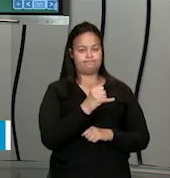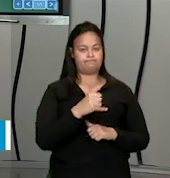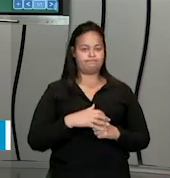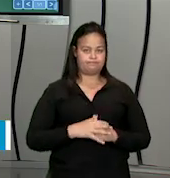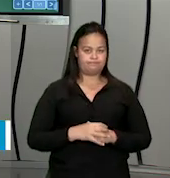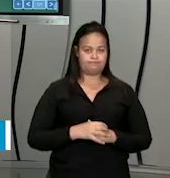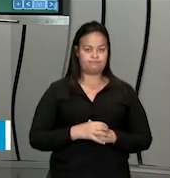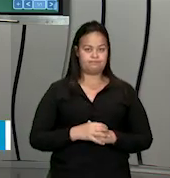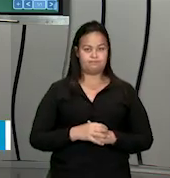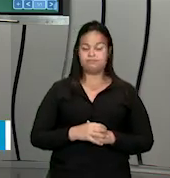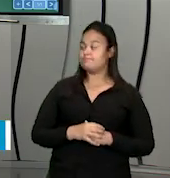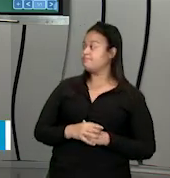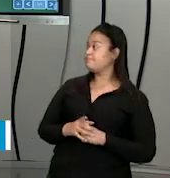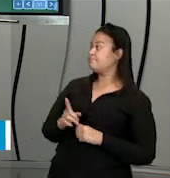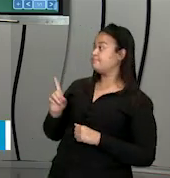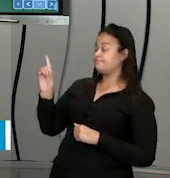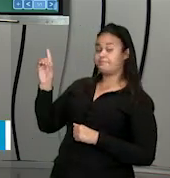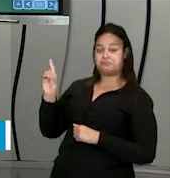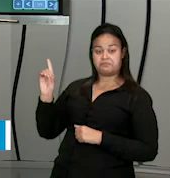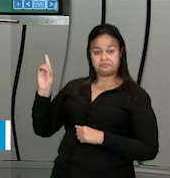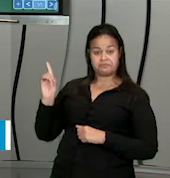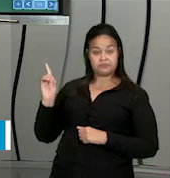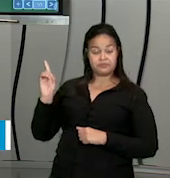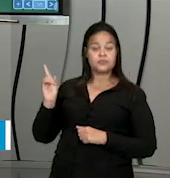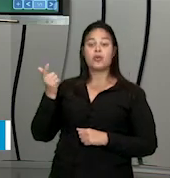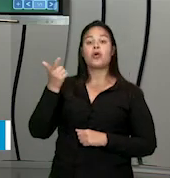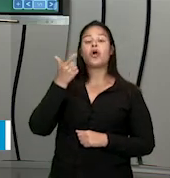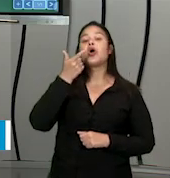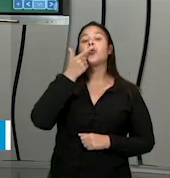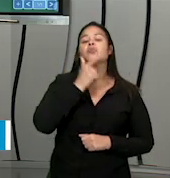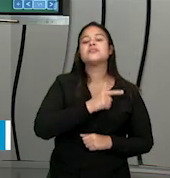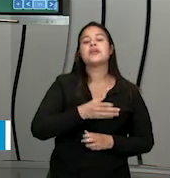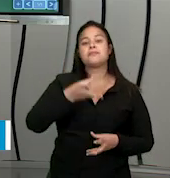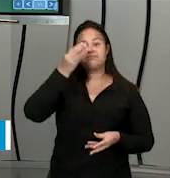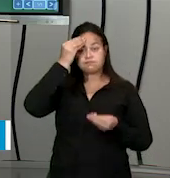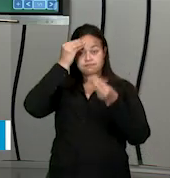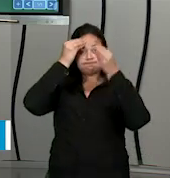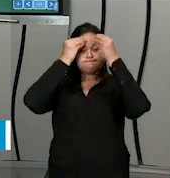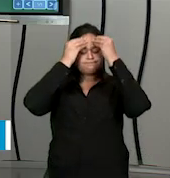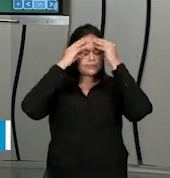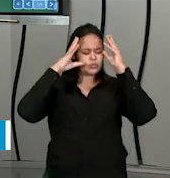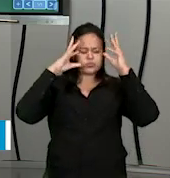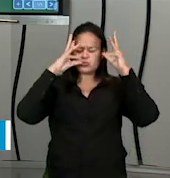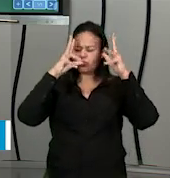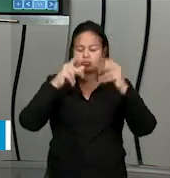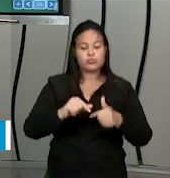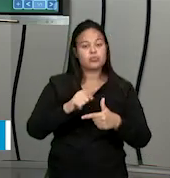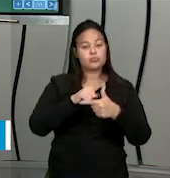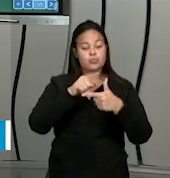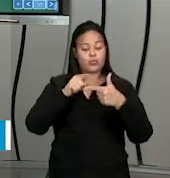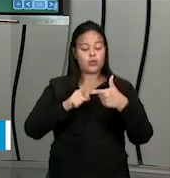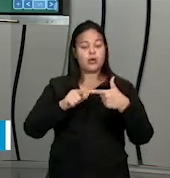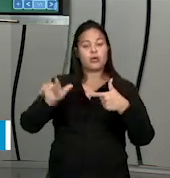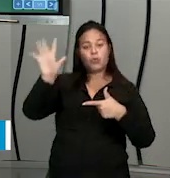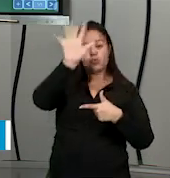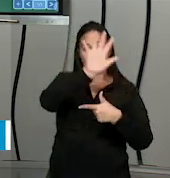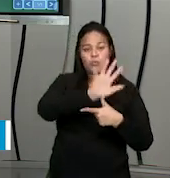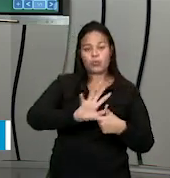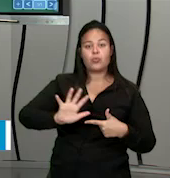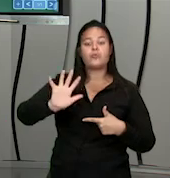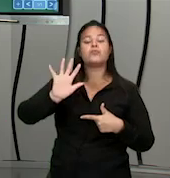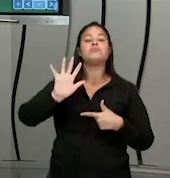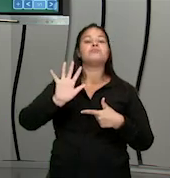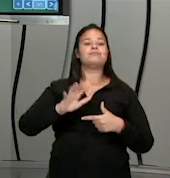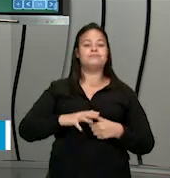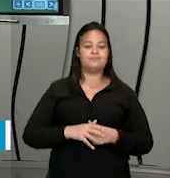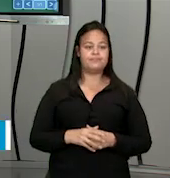essa maneira, você consegue aí já entender todos os ângulos do círculo trigonométrico, tá certo? E